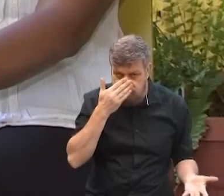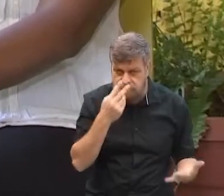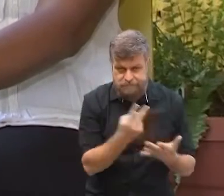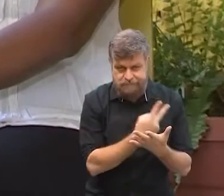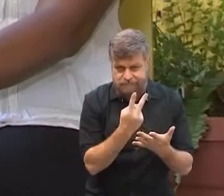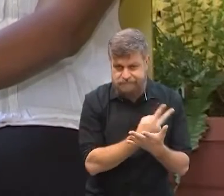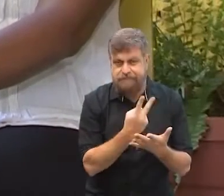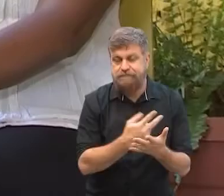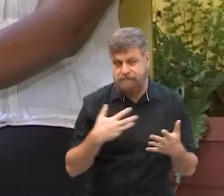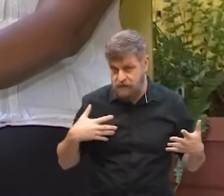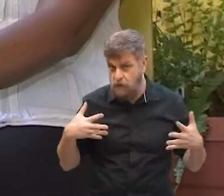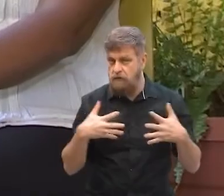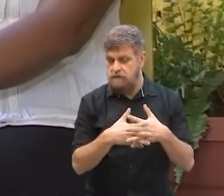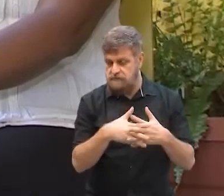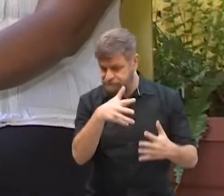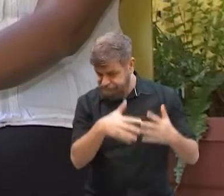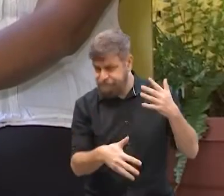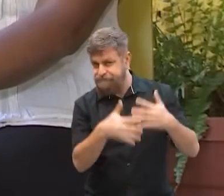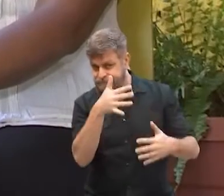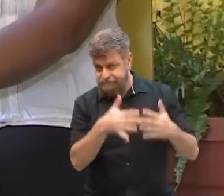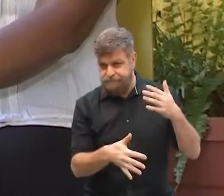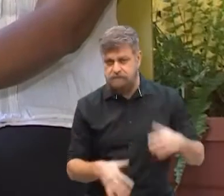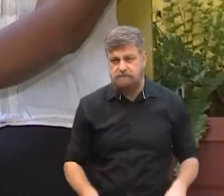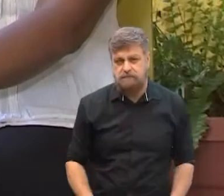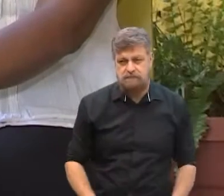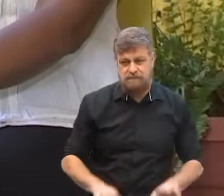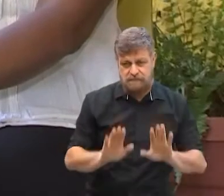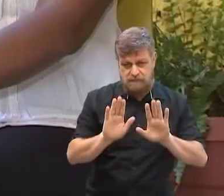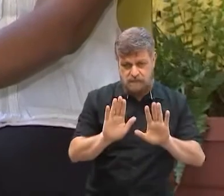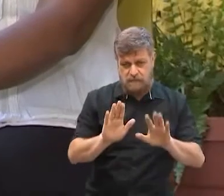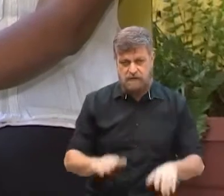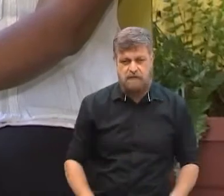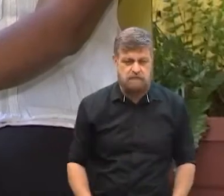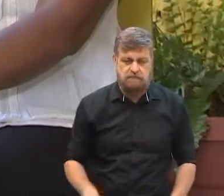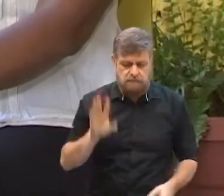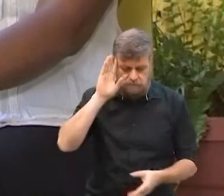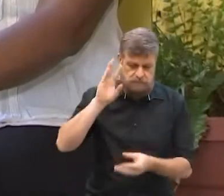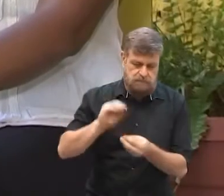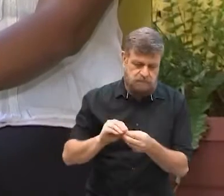Isso dá bastante BO também. Mas assim, é mais isso.